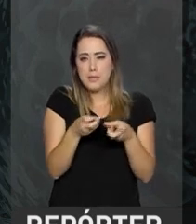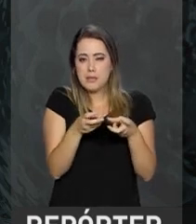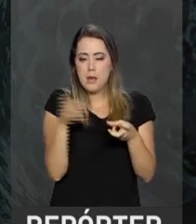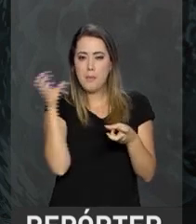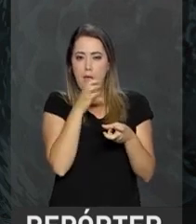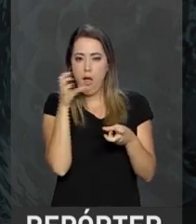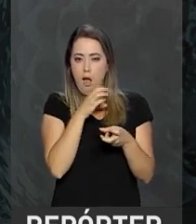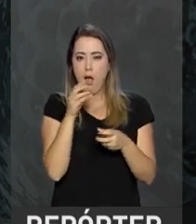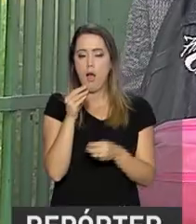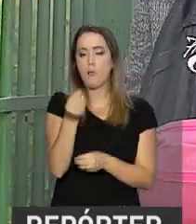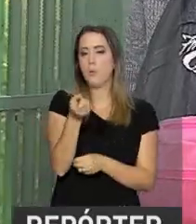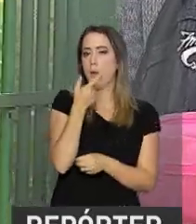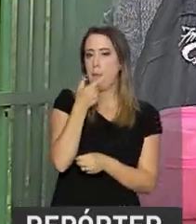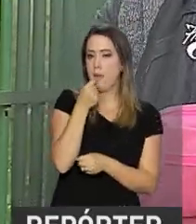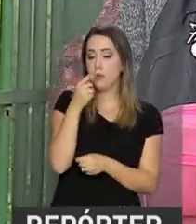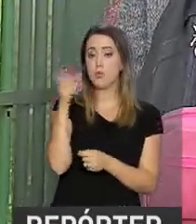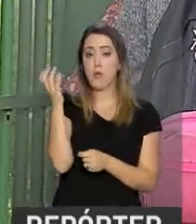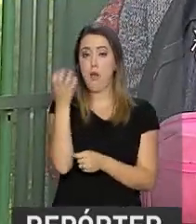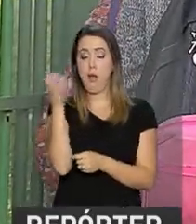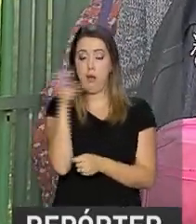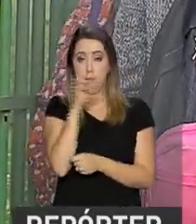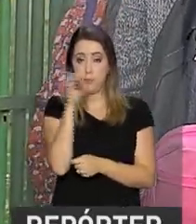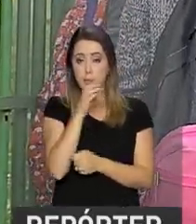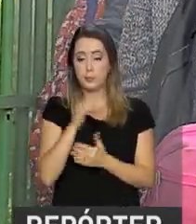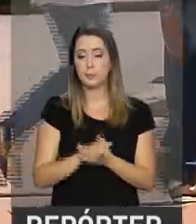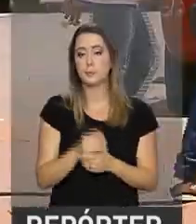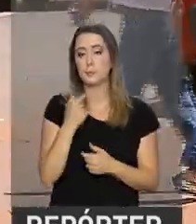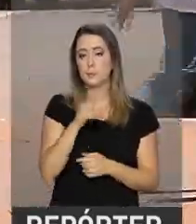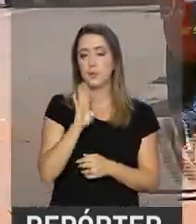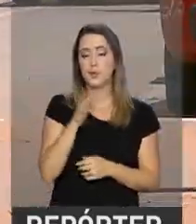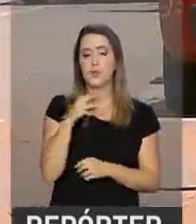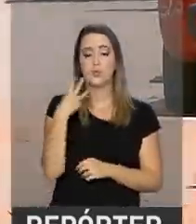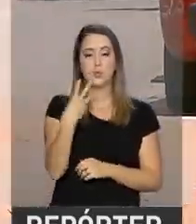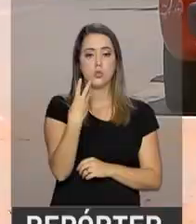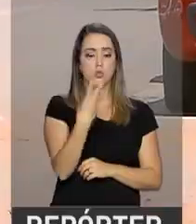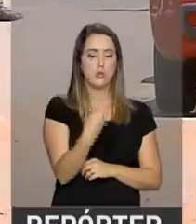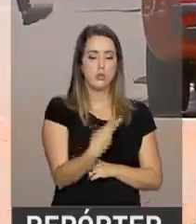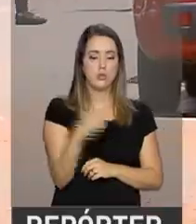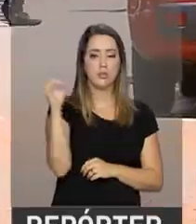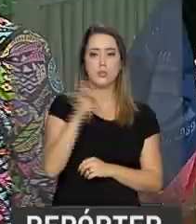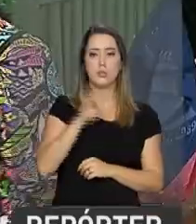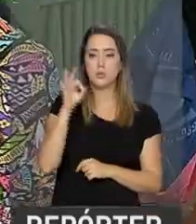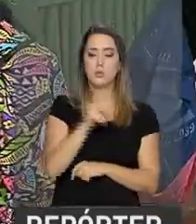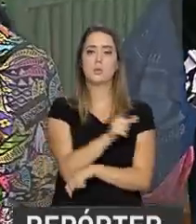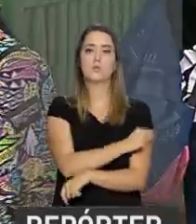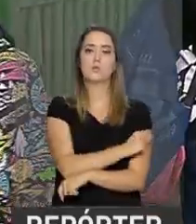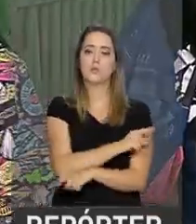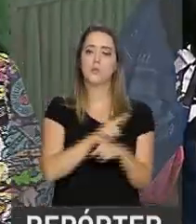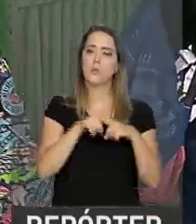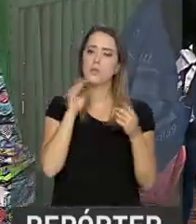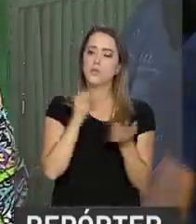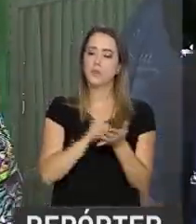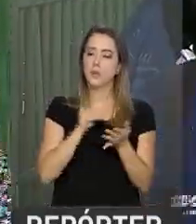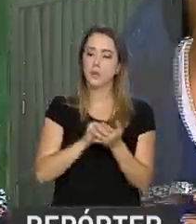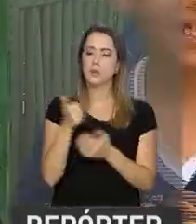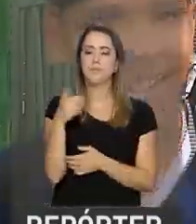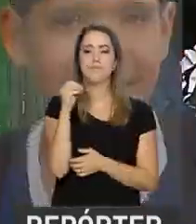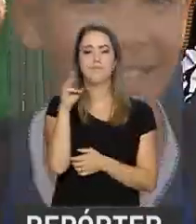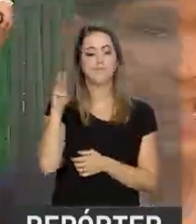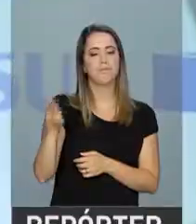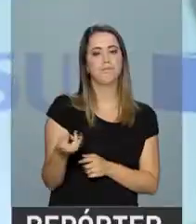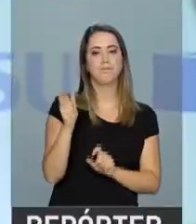apropriado desde o ano passado já foram vacinados 32% do público alvo mas ainda faltam 10 milhões de